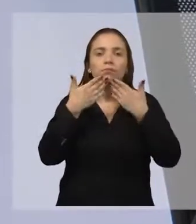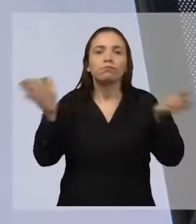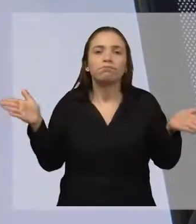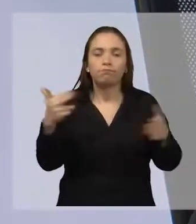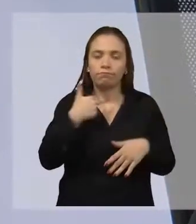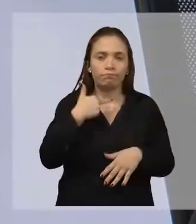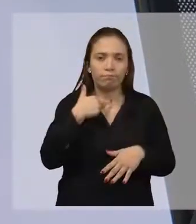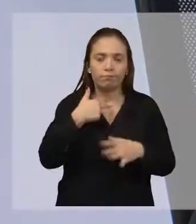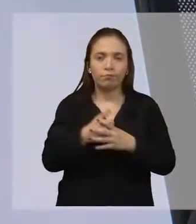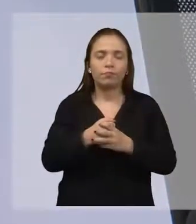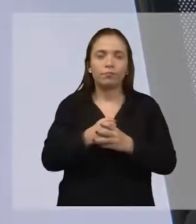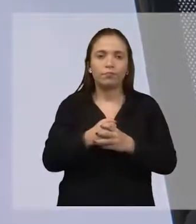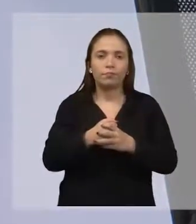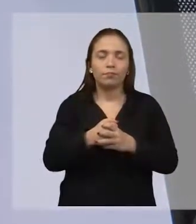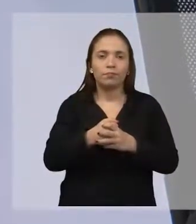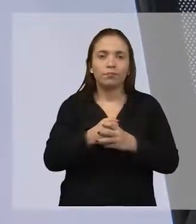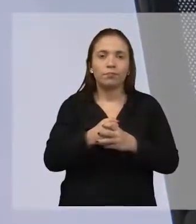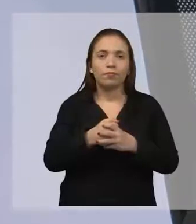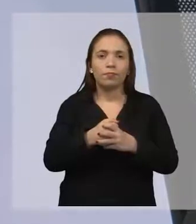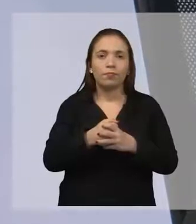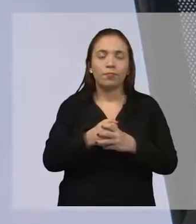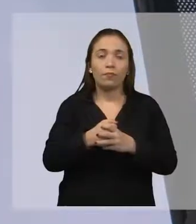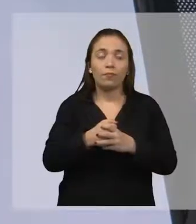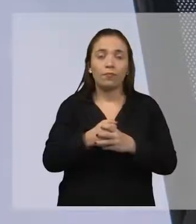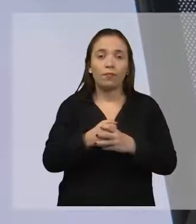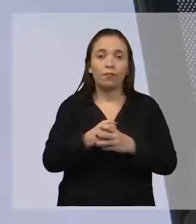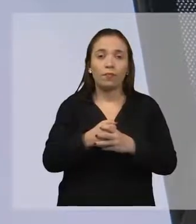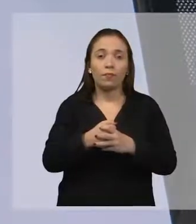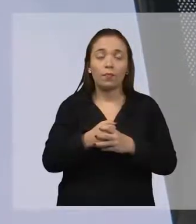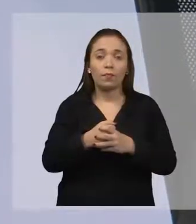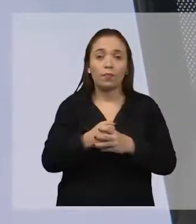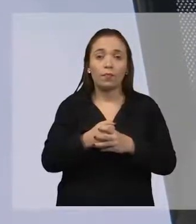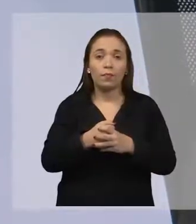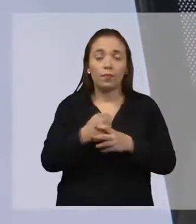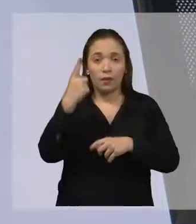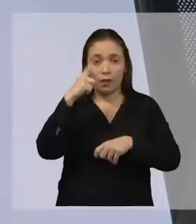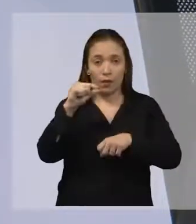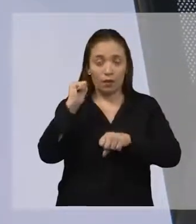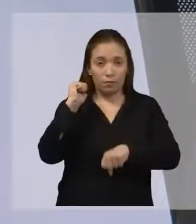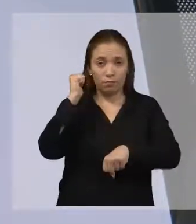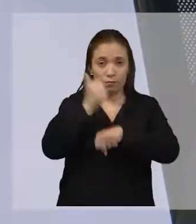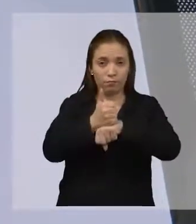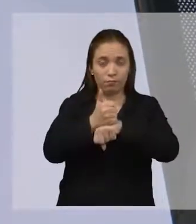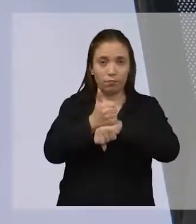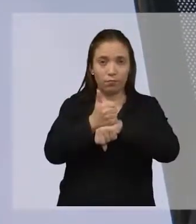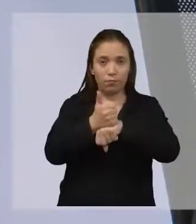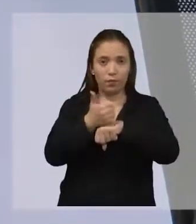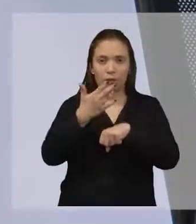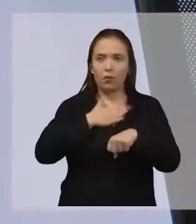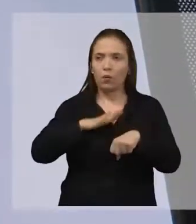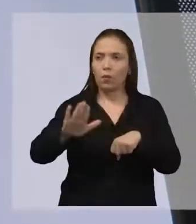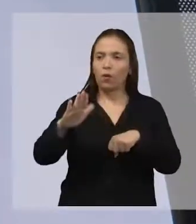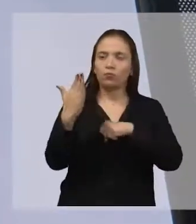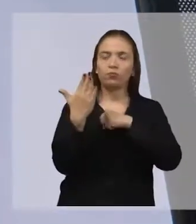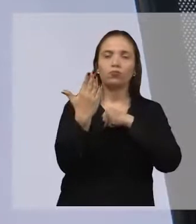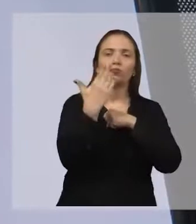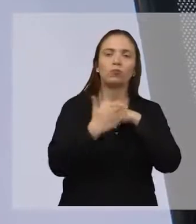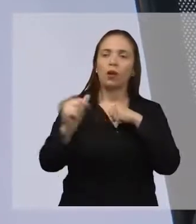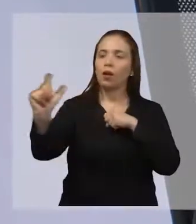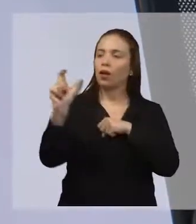o que nós temos são regimes de exceção. E os regimes de exceção têm suas peculiaridades históricas. Uma coisa é um regime